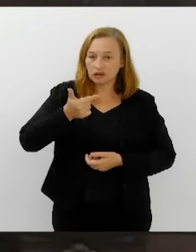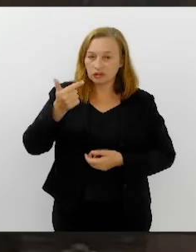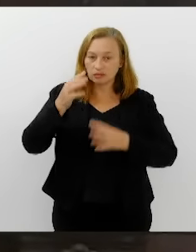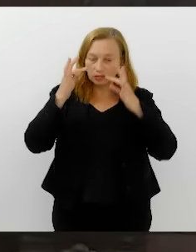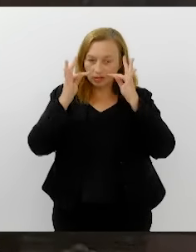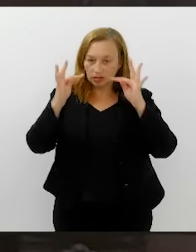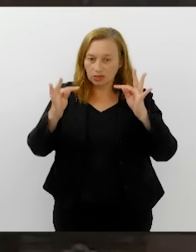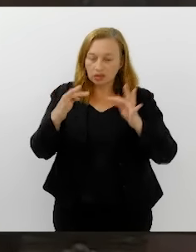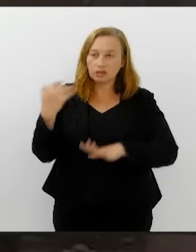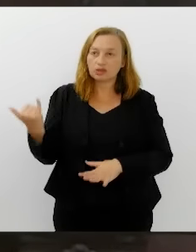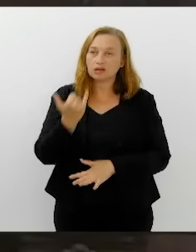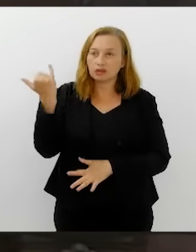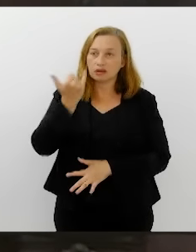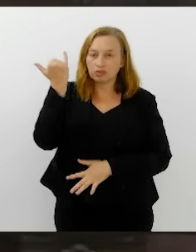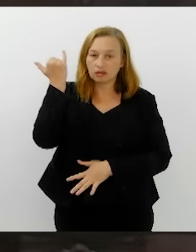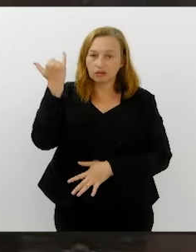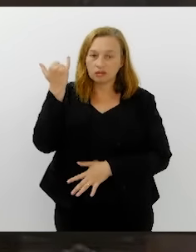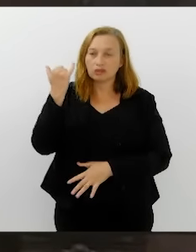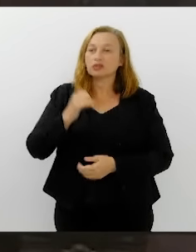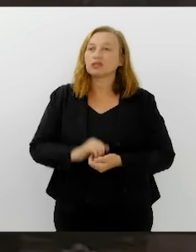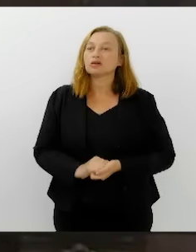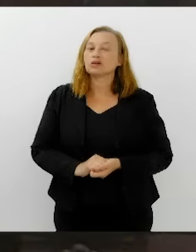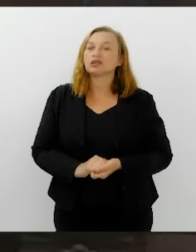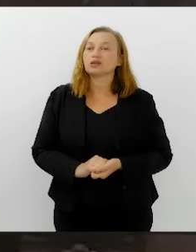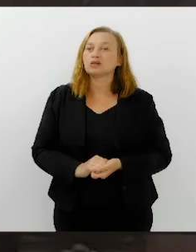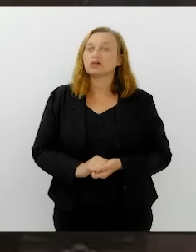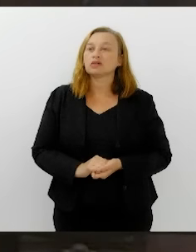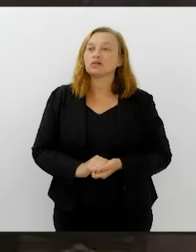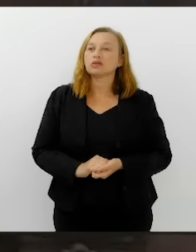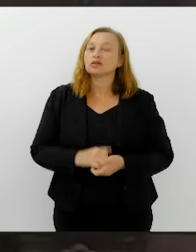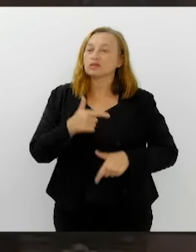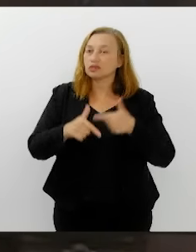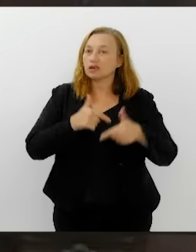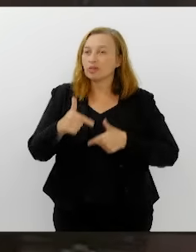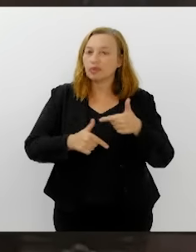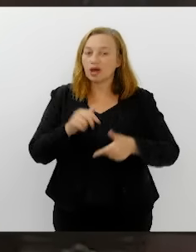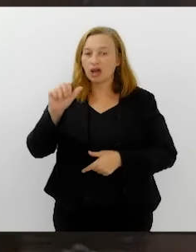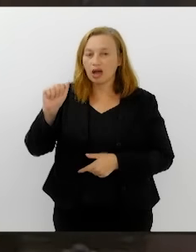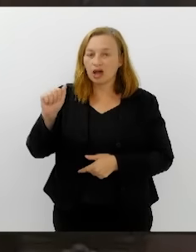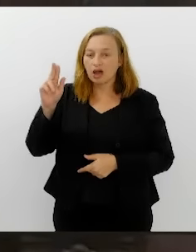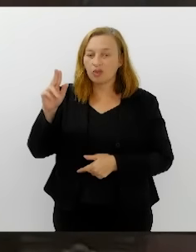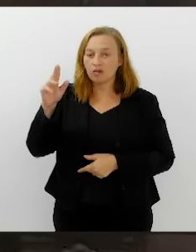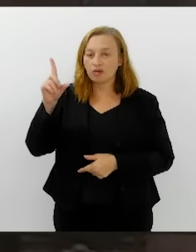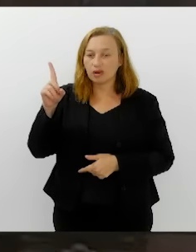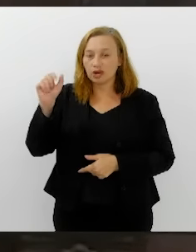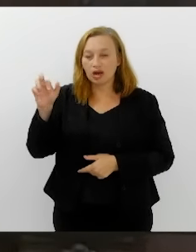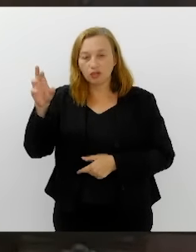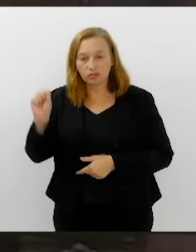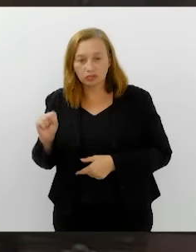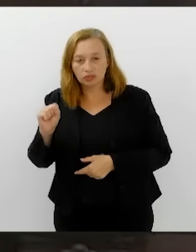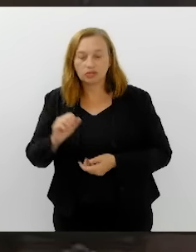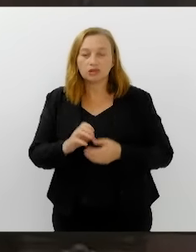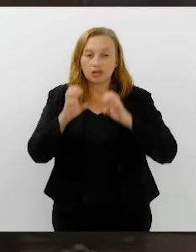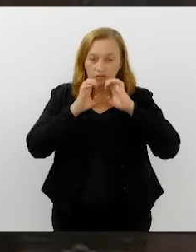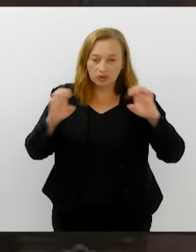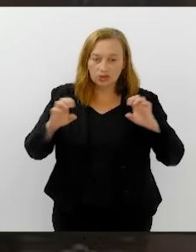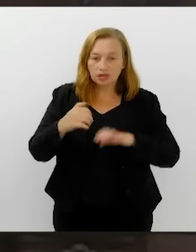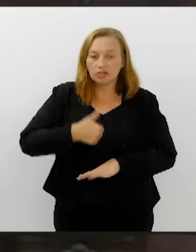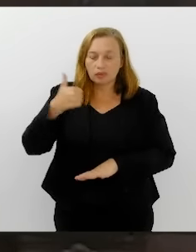da importância e da autenticidade das obras dos Arautos do Evangelho. Tornar-se a primeira